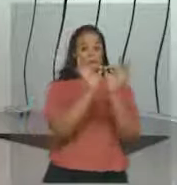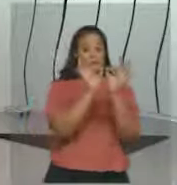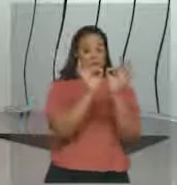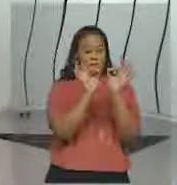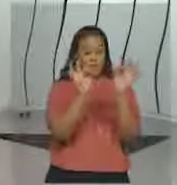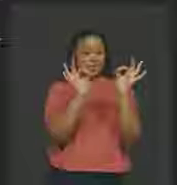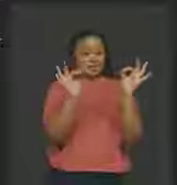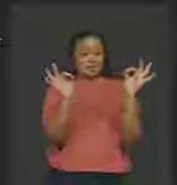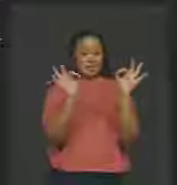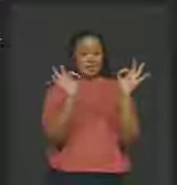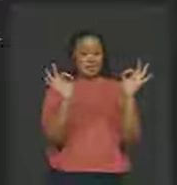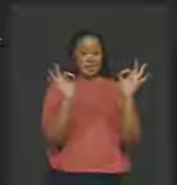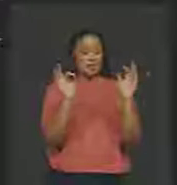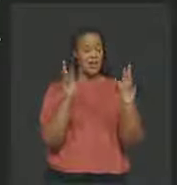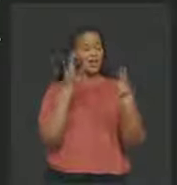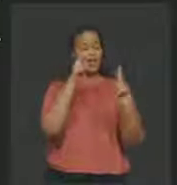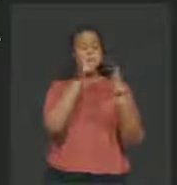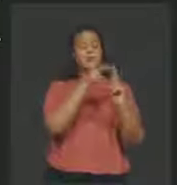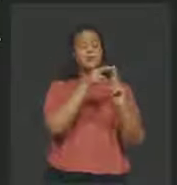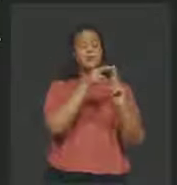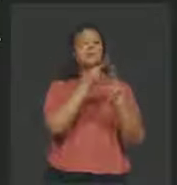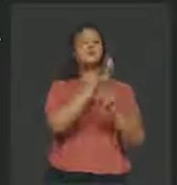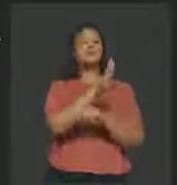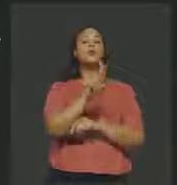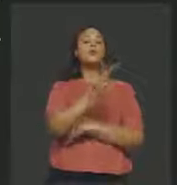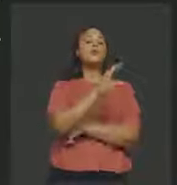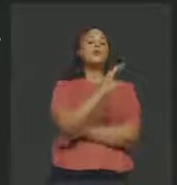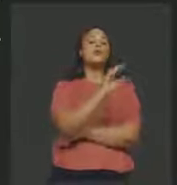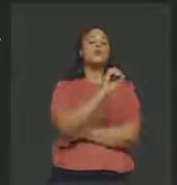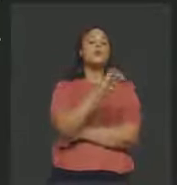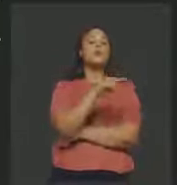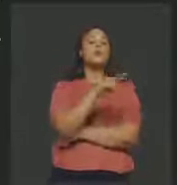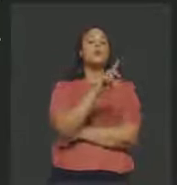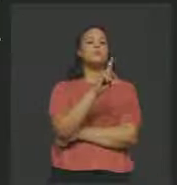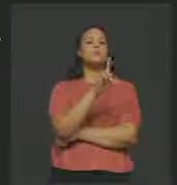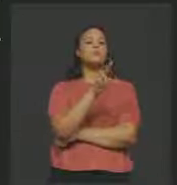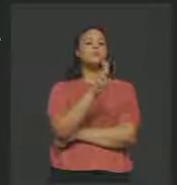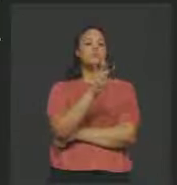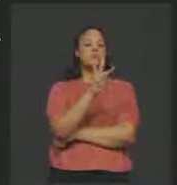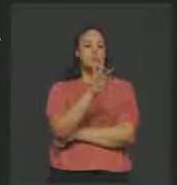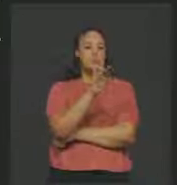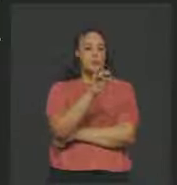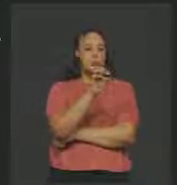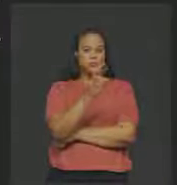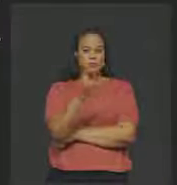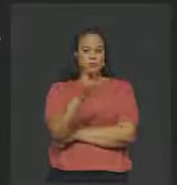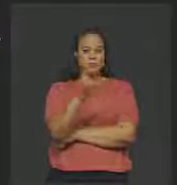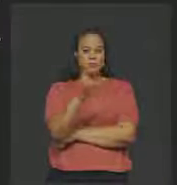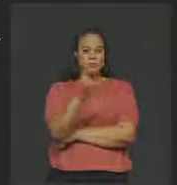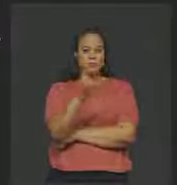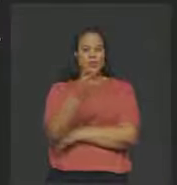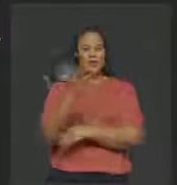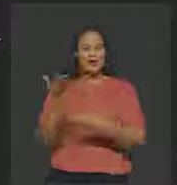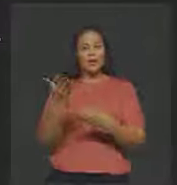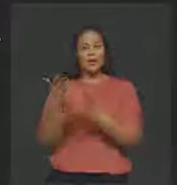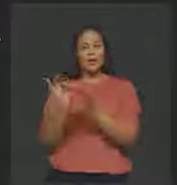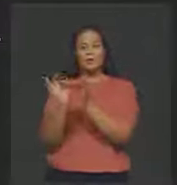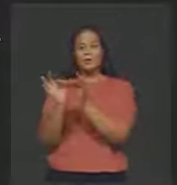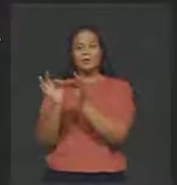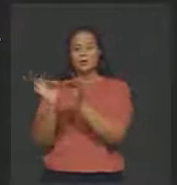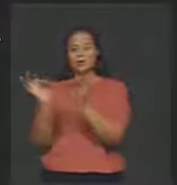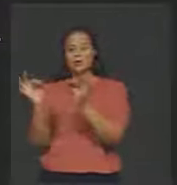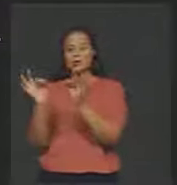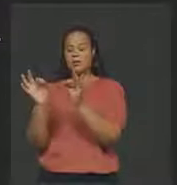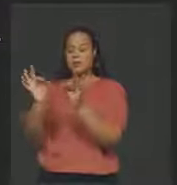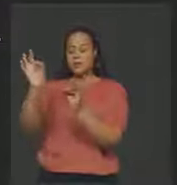aqui, ó, essa linha aqui representa um condutor. Essa linha, quando ela está separada por